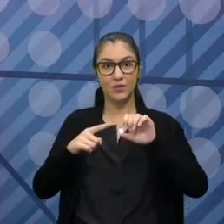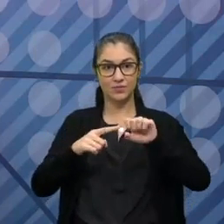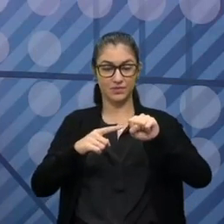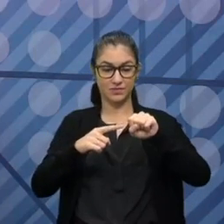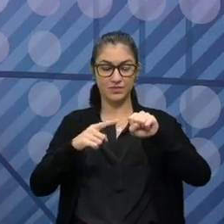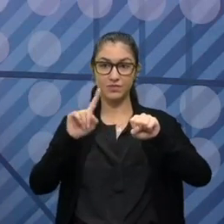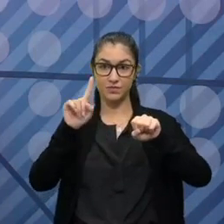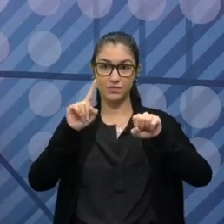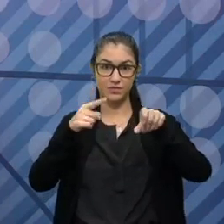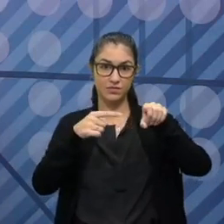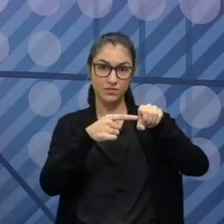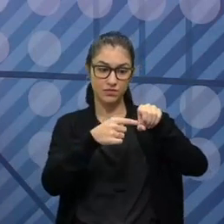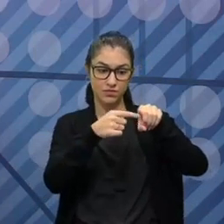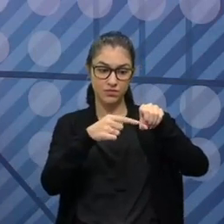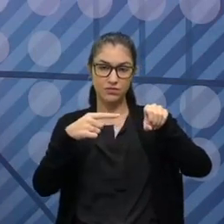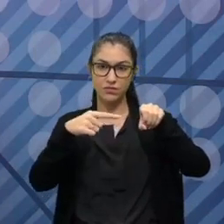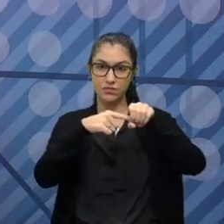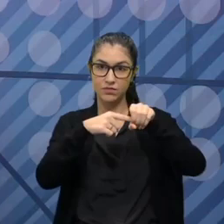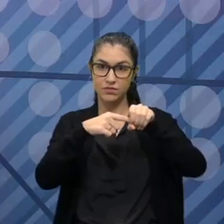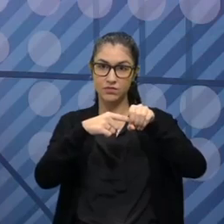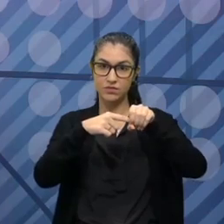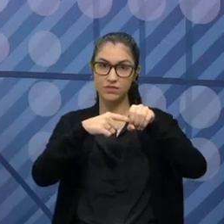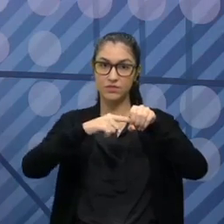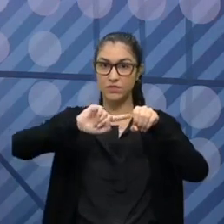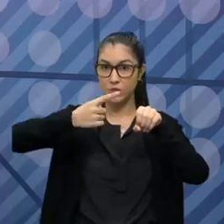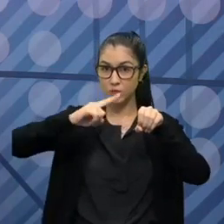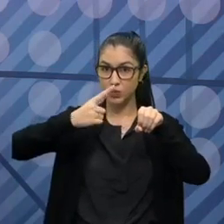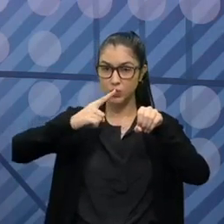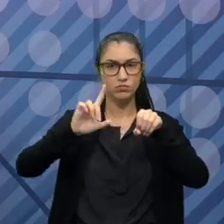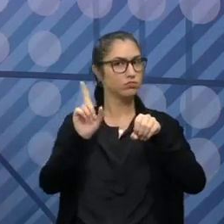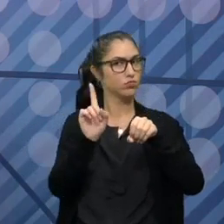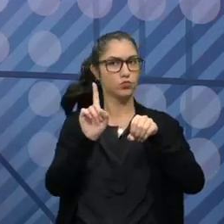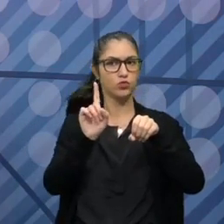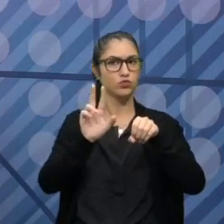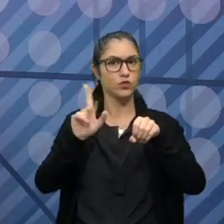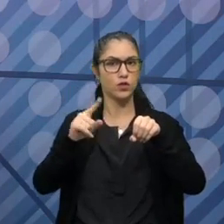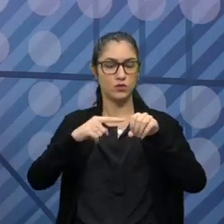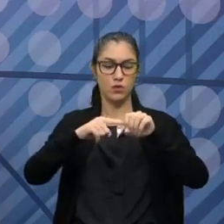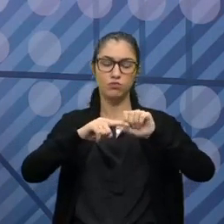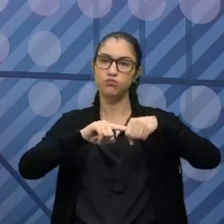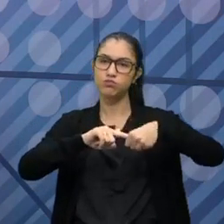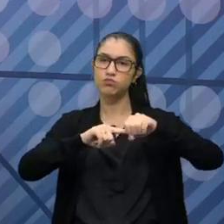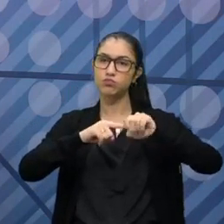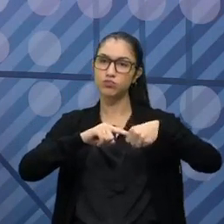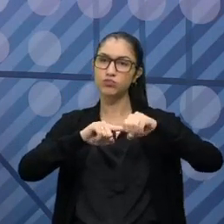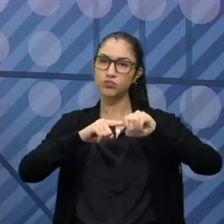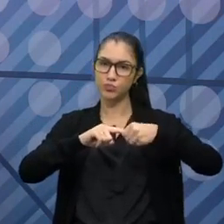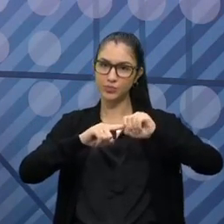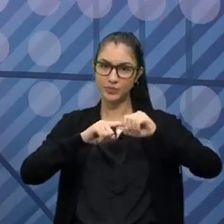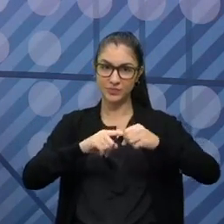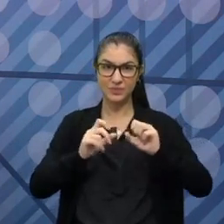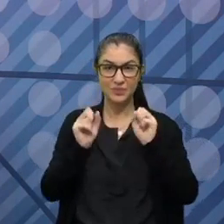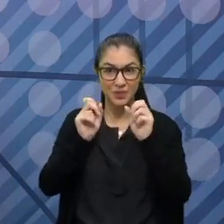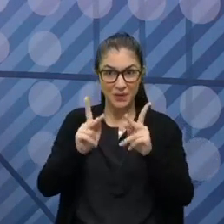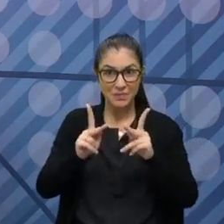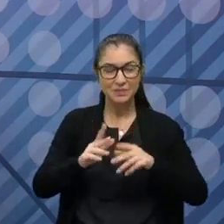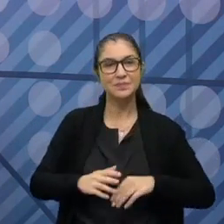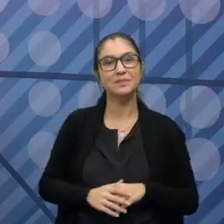o buraquinho do apontador e o lápis aqui. Você não gira o lápis, você gira o apontador,